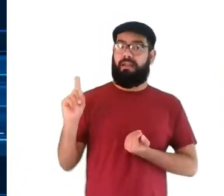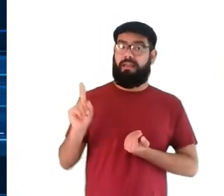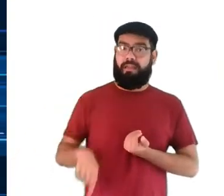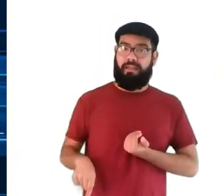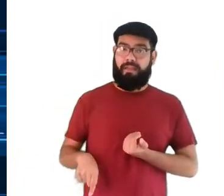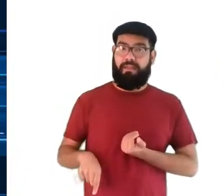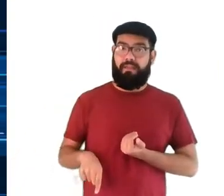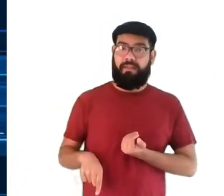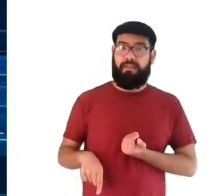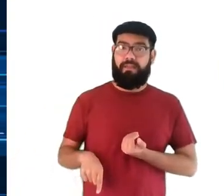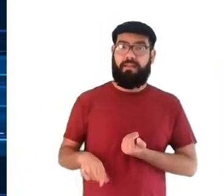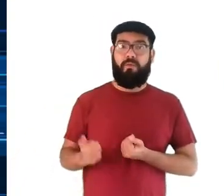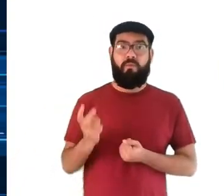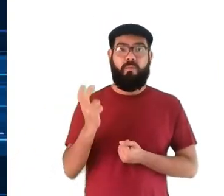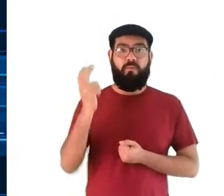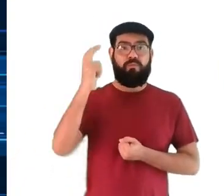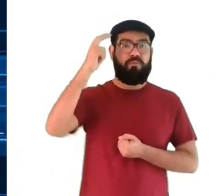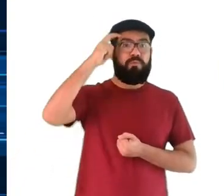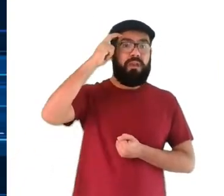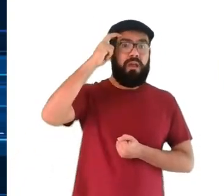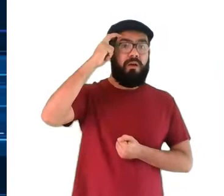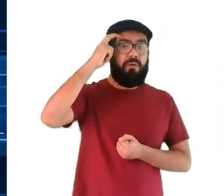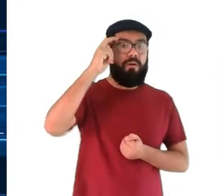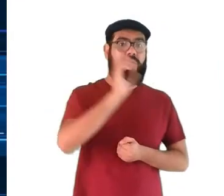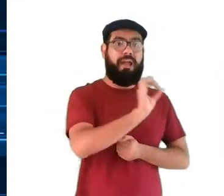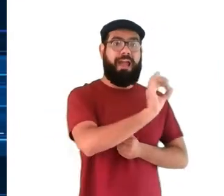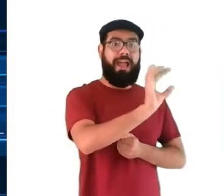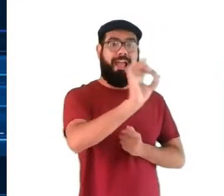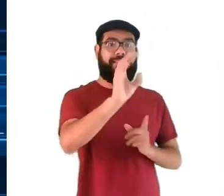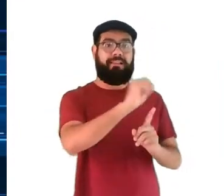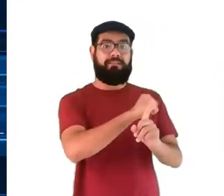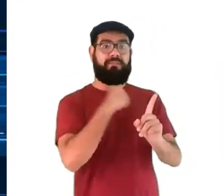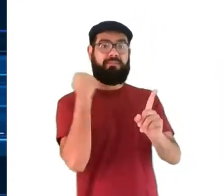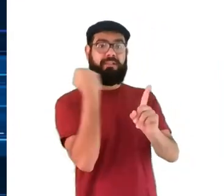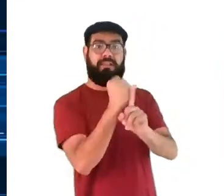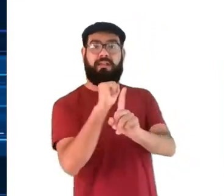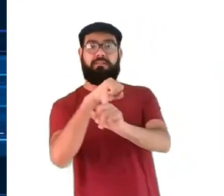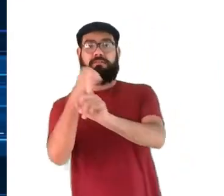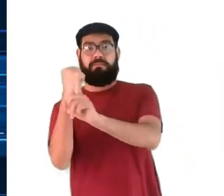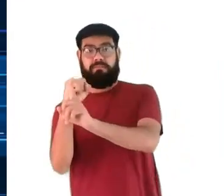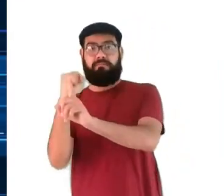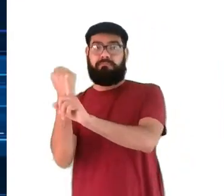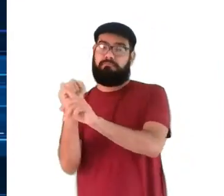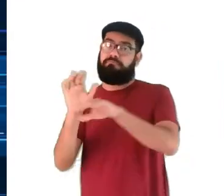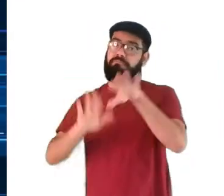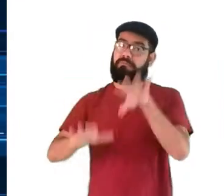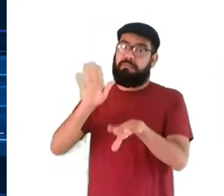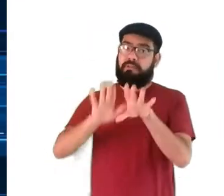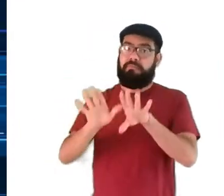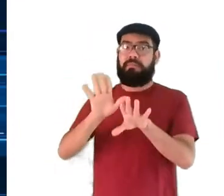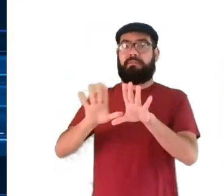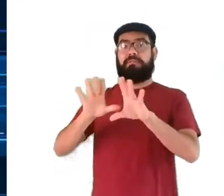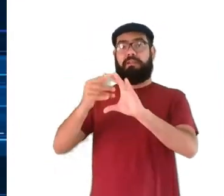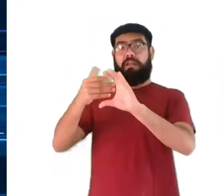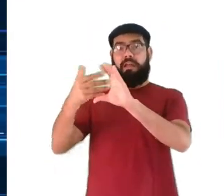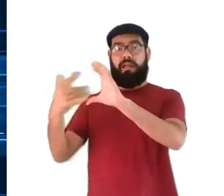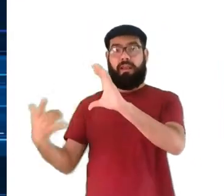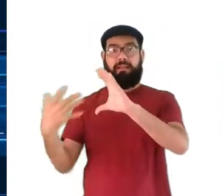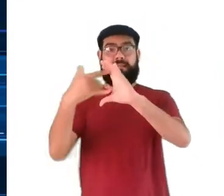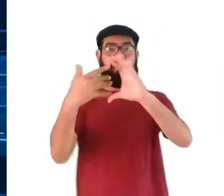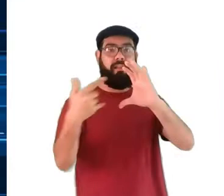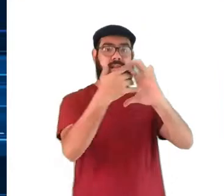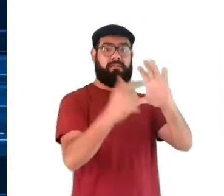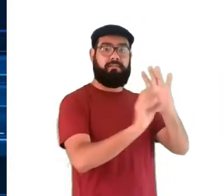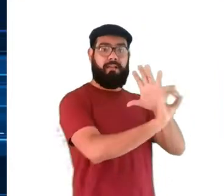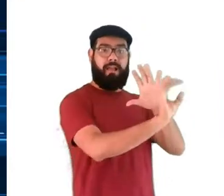cultural, Então, cada sociedade, de acordo com os seus aspectos socioculturais, de acordo com o